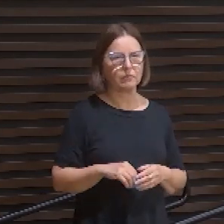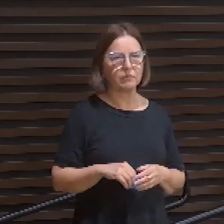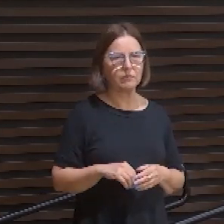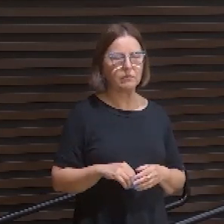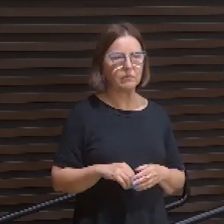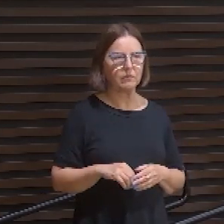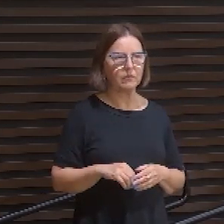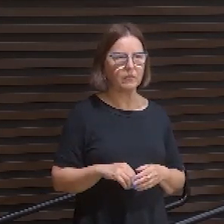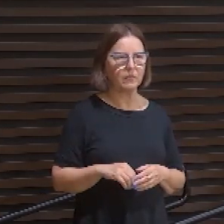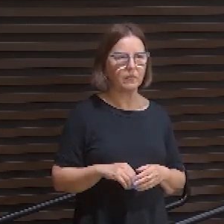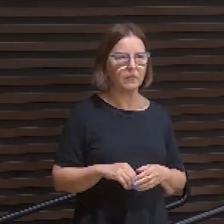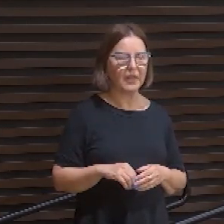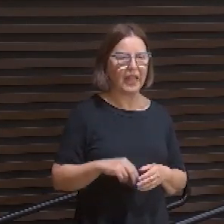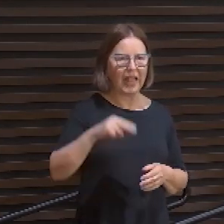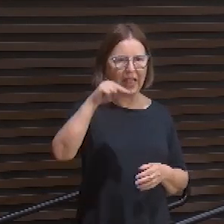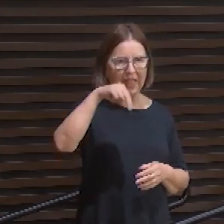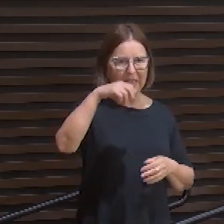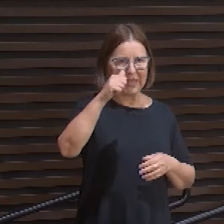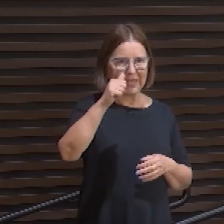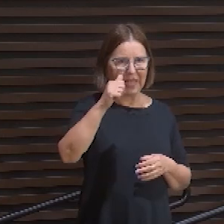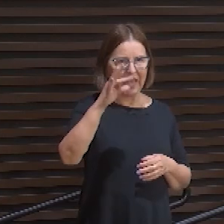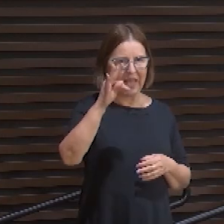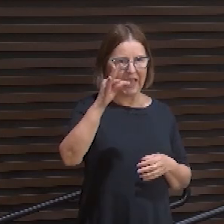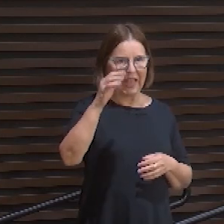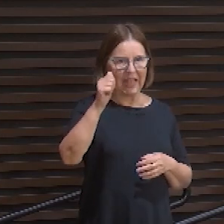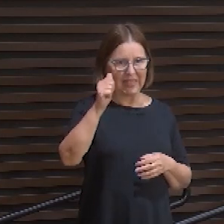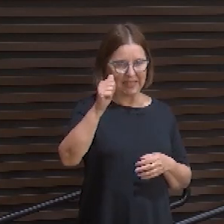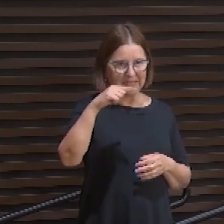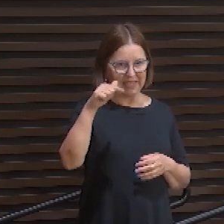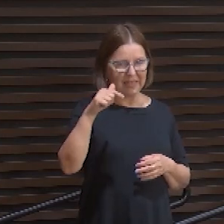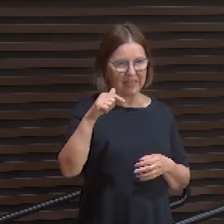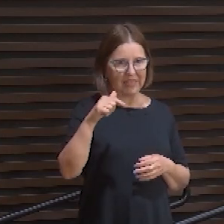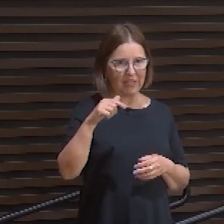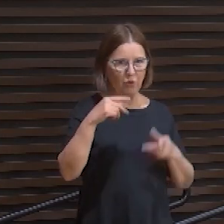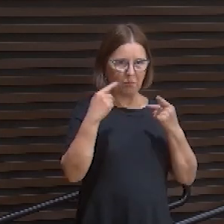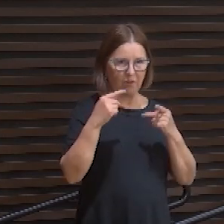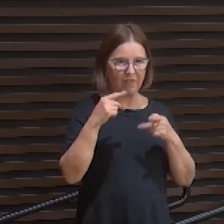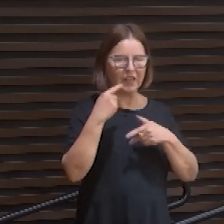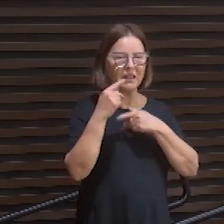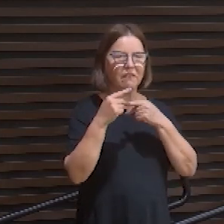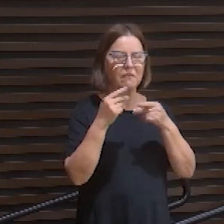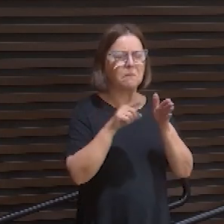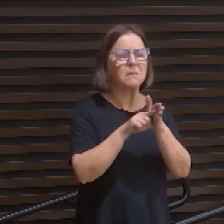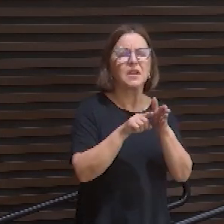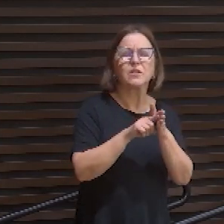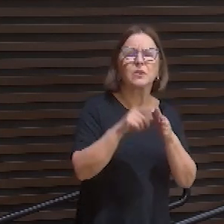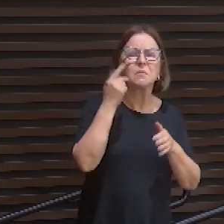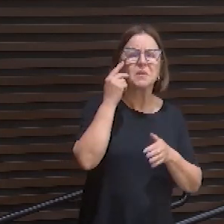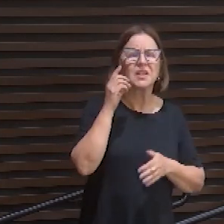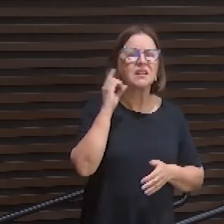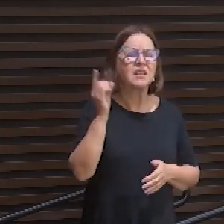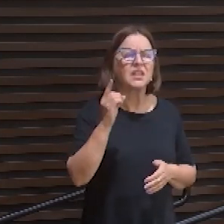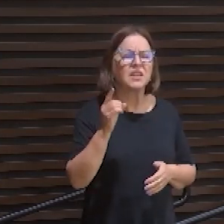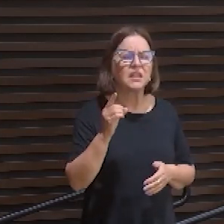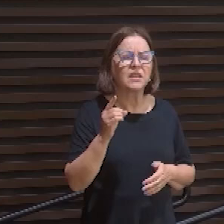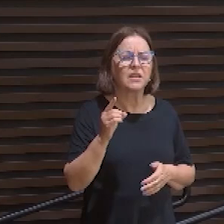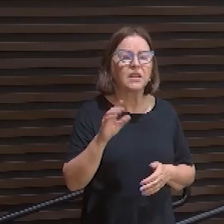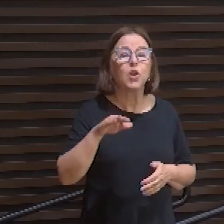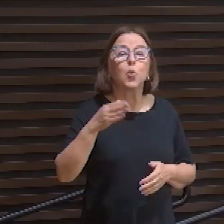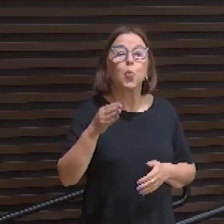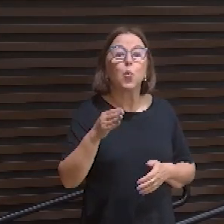que eu pedi a você que construísse um templo para uma casa para mim? Eu sempre